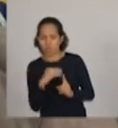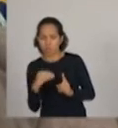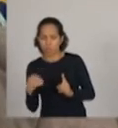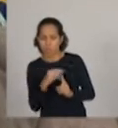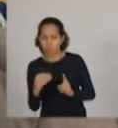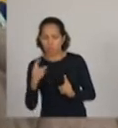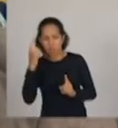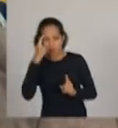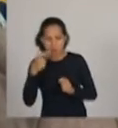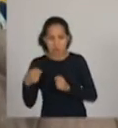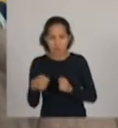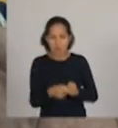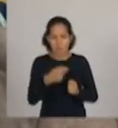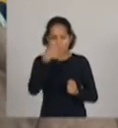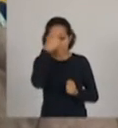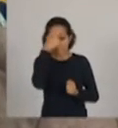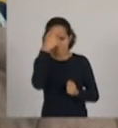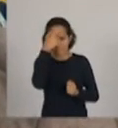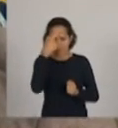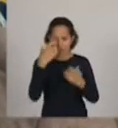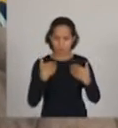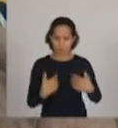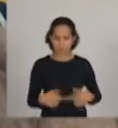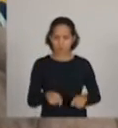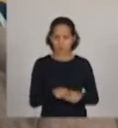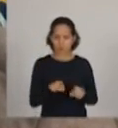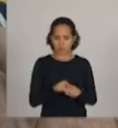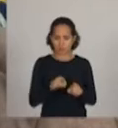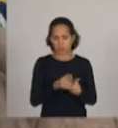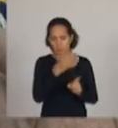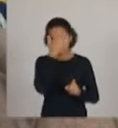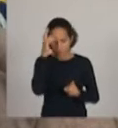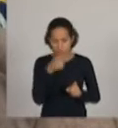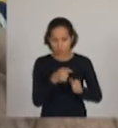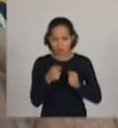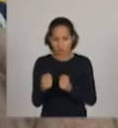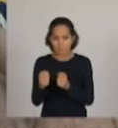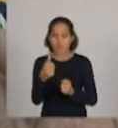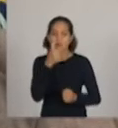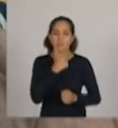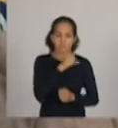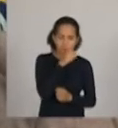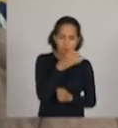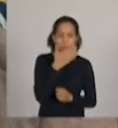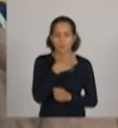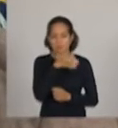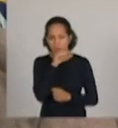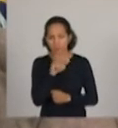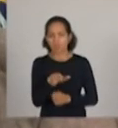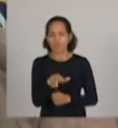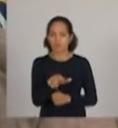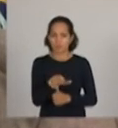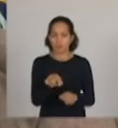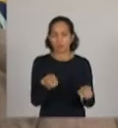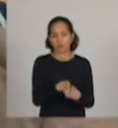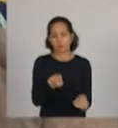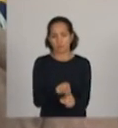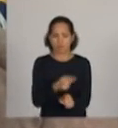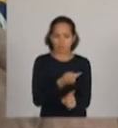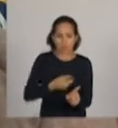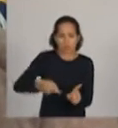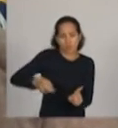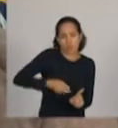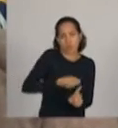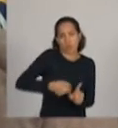física e mental, não somente à criança, como também às pessoas que ela mais ama, como a mãe, o pai e irmãos. Além de chantagens,